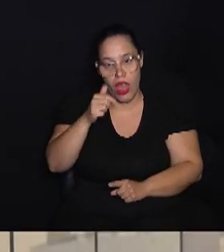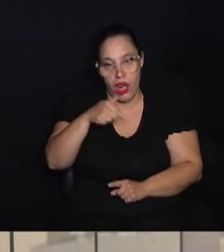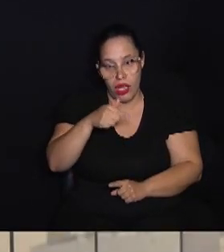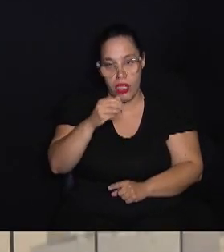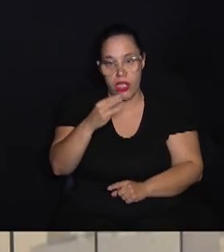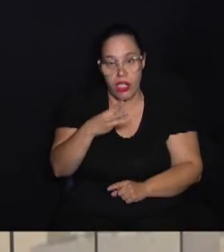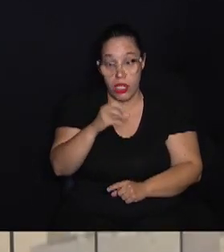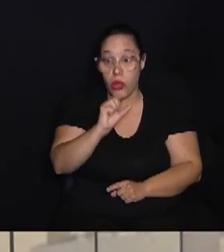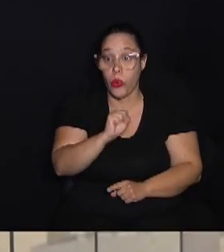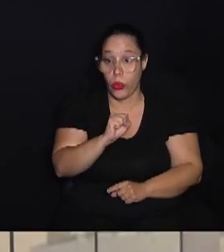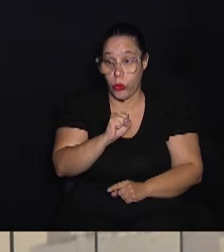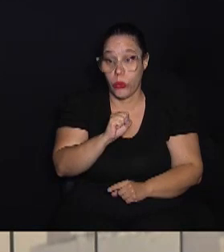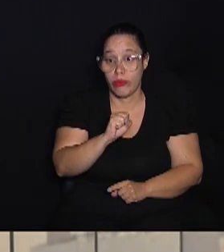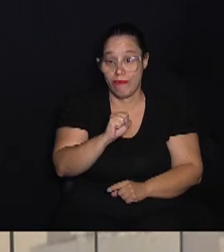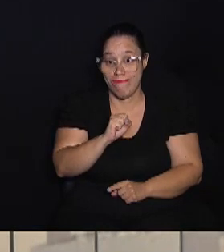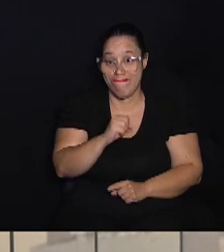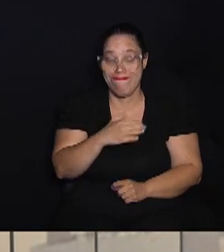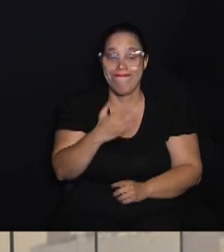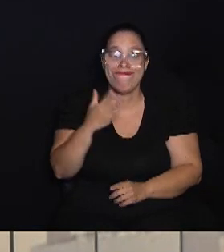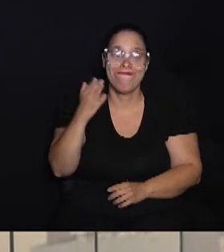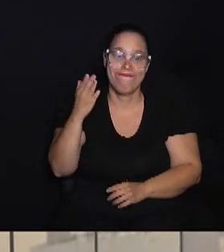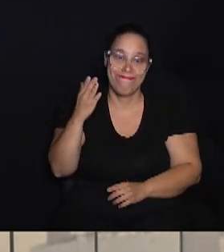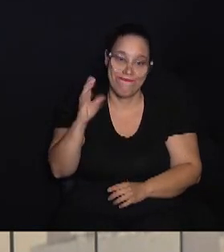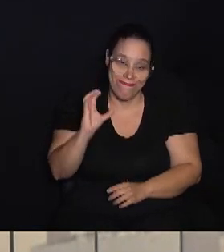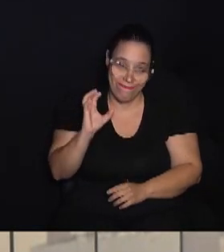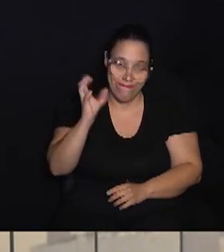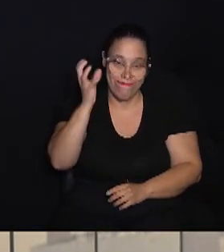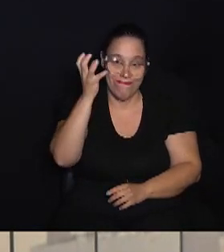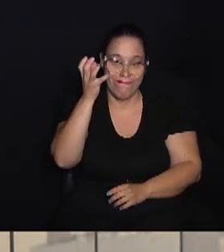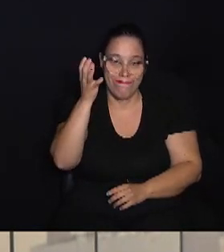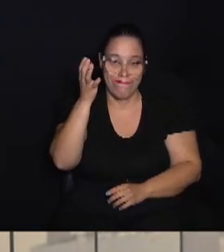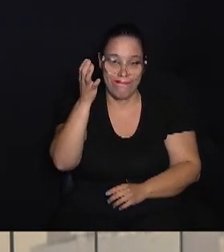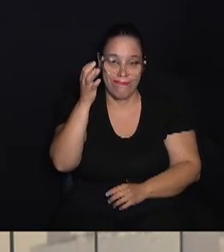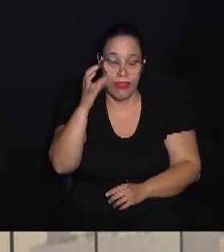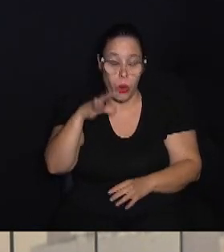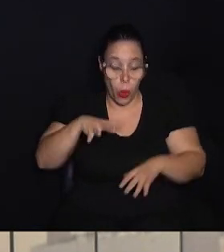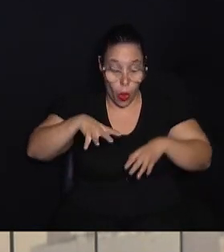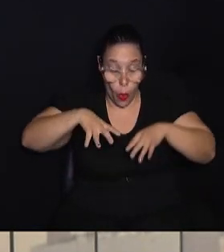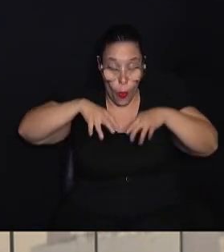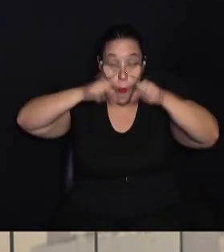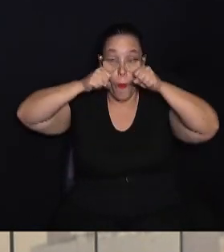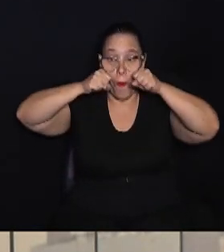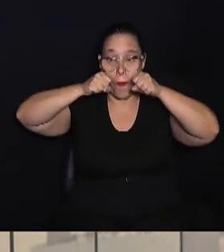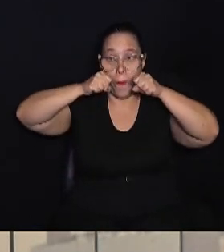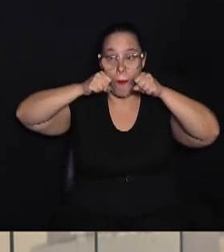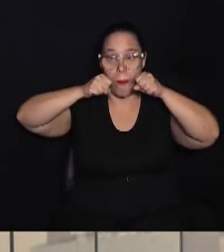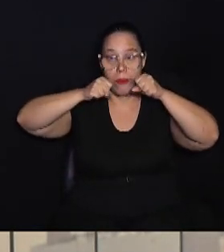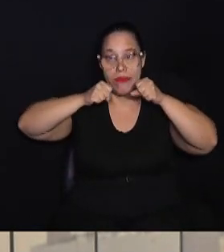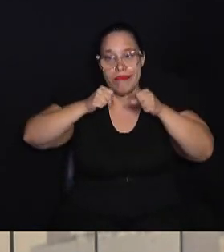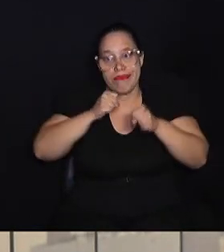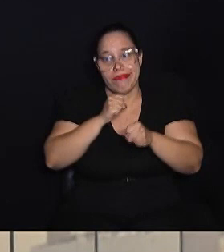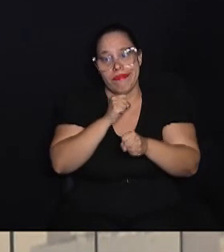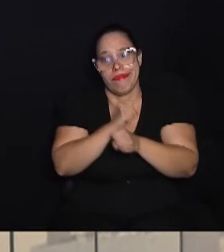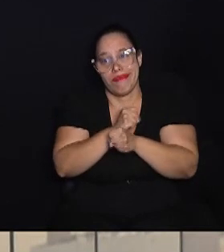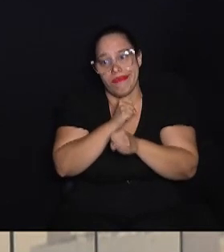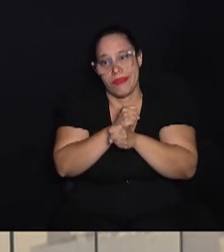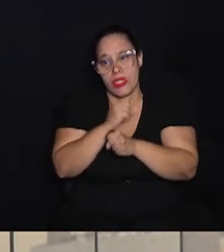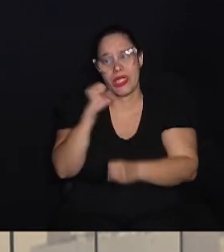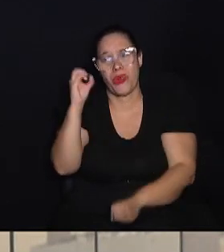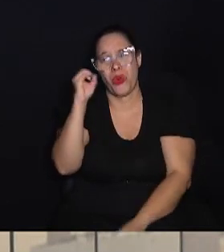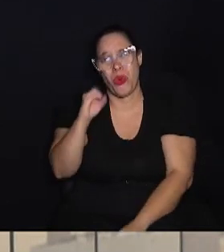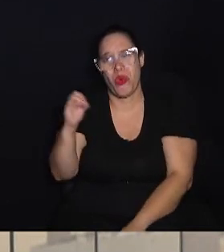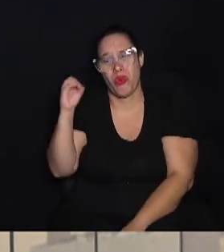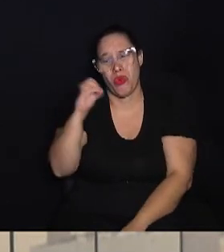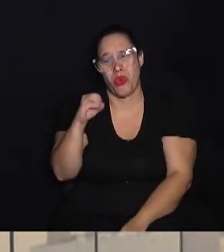graus, então isso vai acontecer. Períodos prolongados secos. E a gente espera assim, que em outubro já tenham